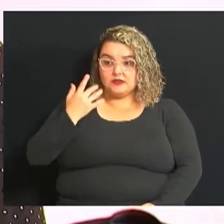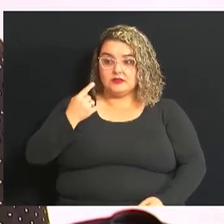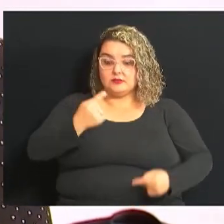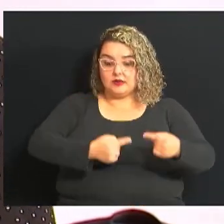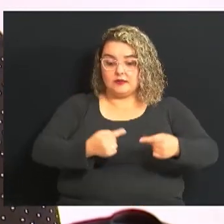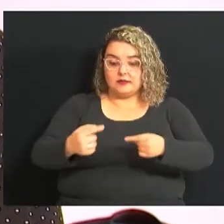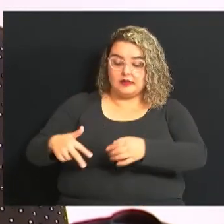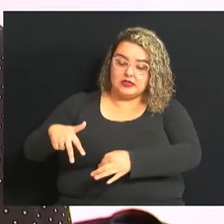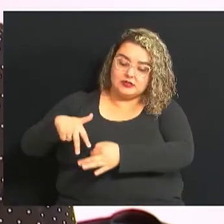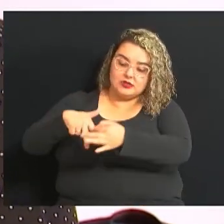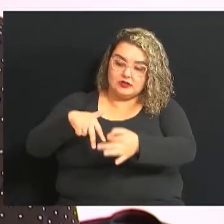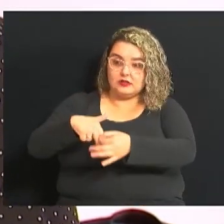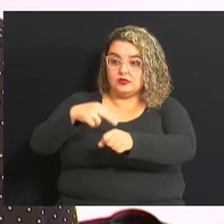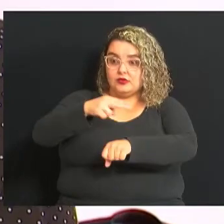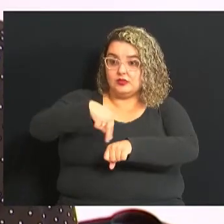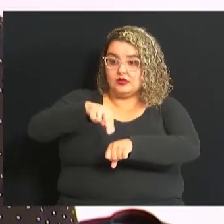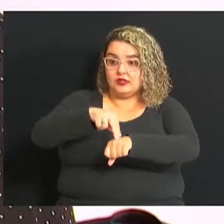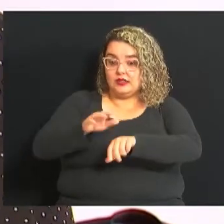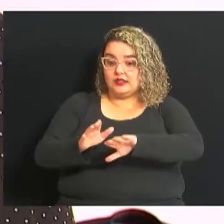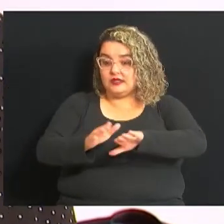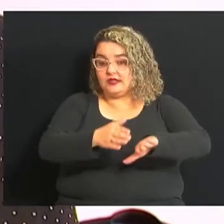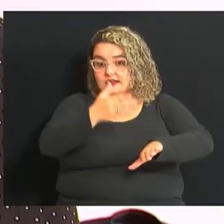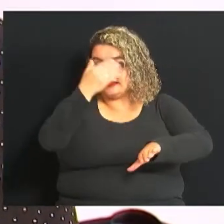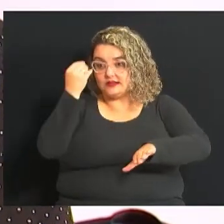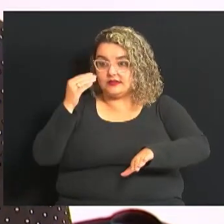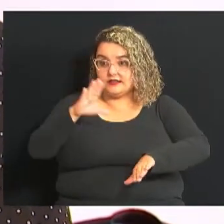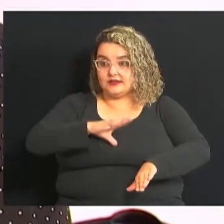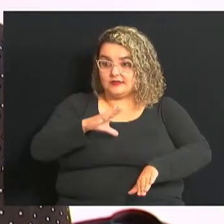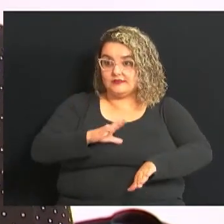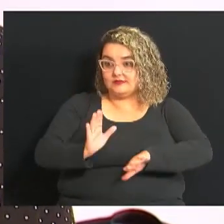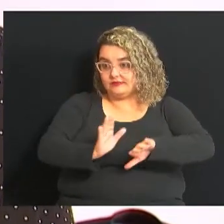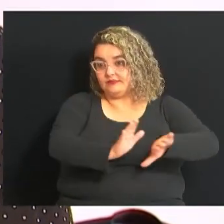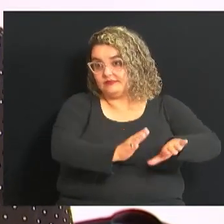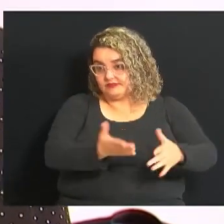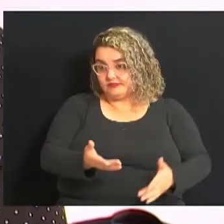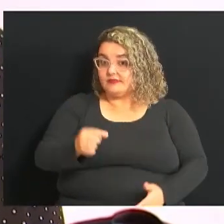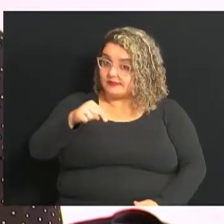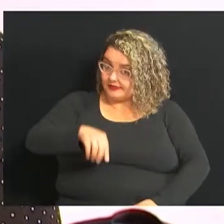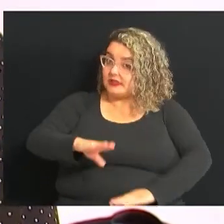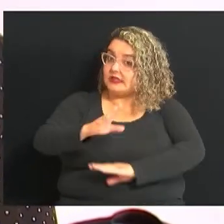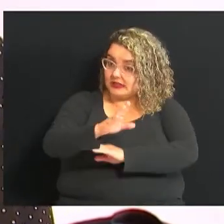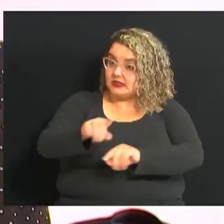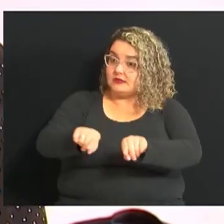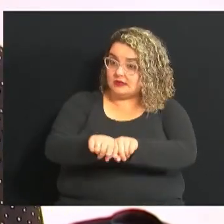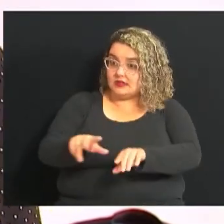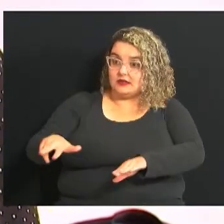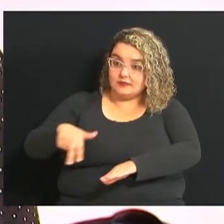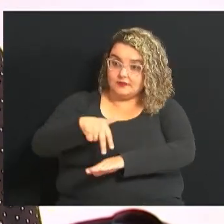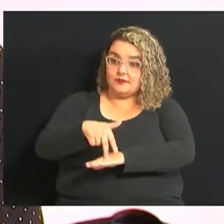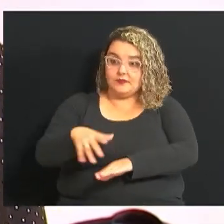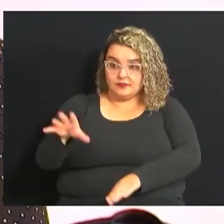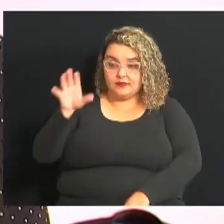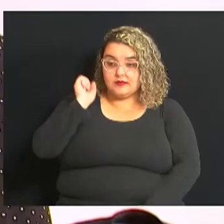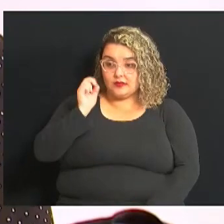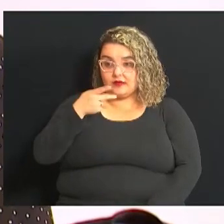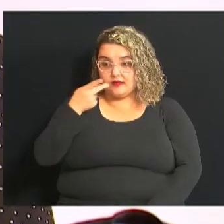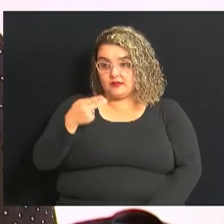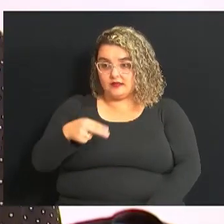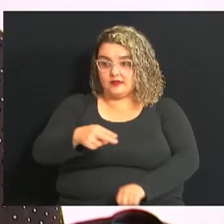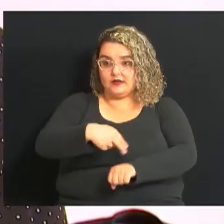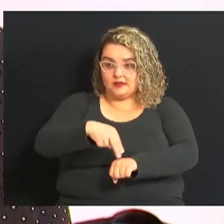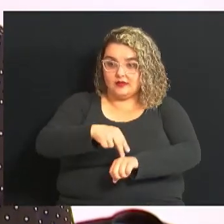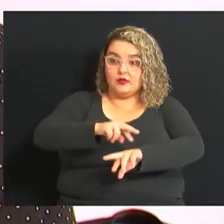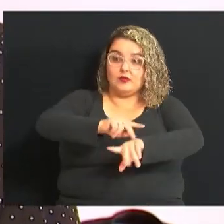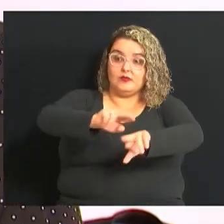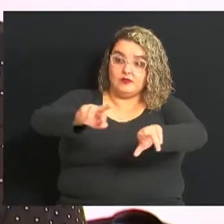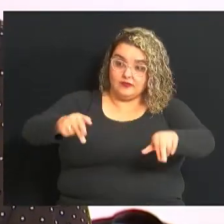nível nacional e deixado a cidade à margem, inclusive essa casa, né? Na tribuna a gente só ouve falar a nível nacional com tantas coisas